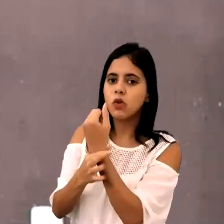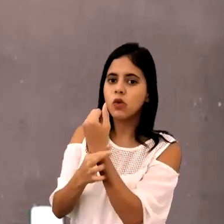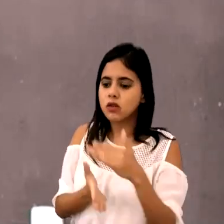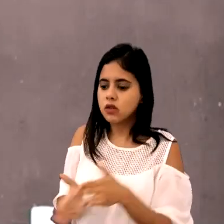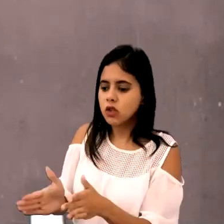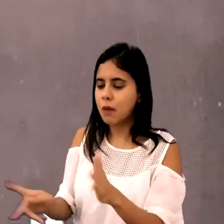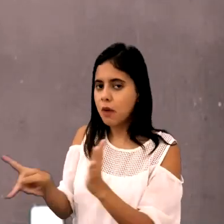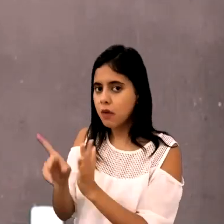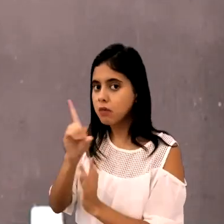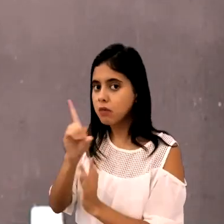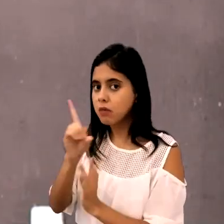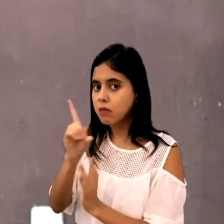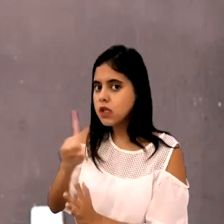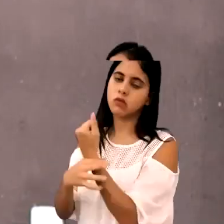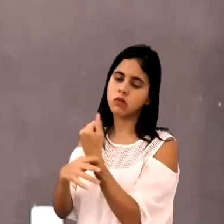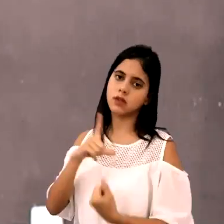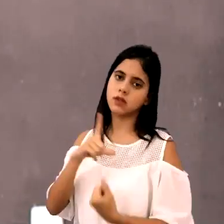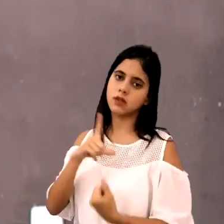mais seguro.